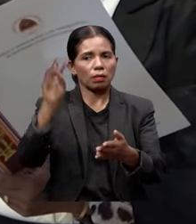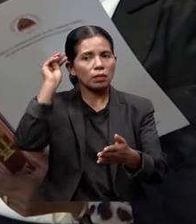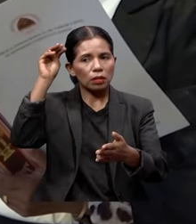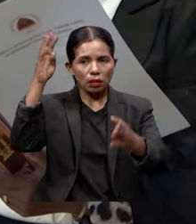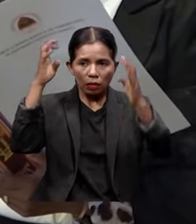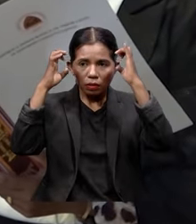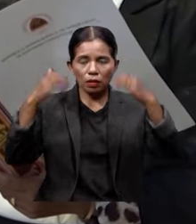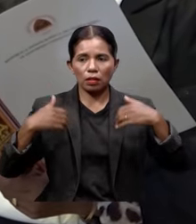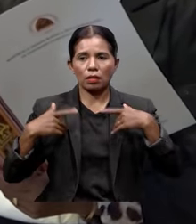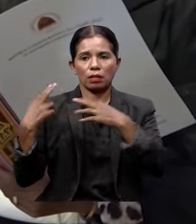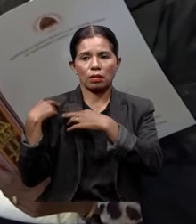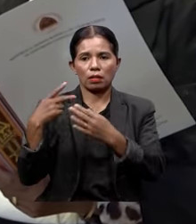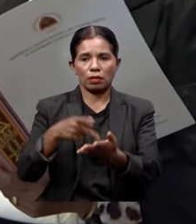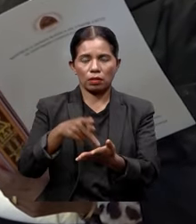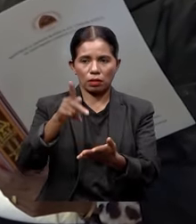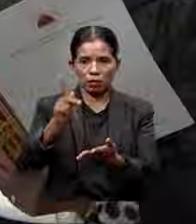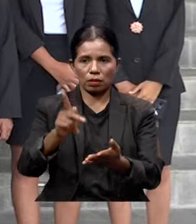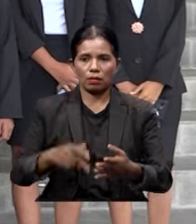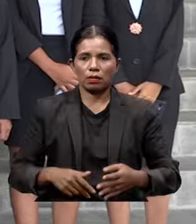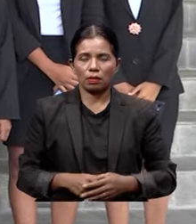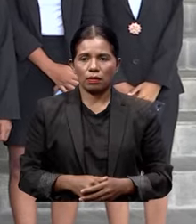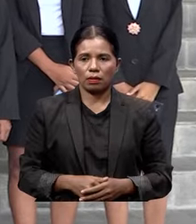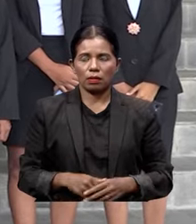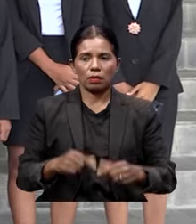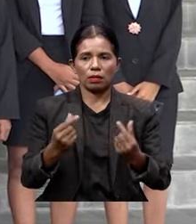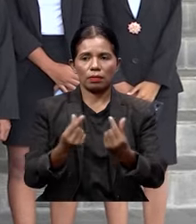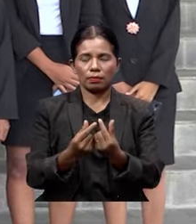Educação e dever atual pagamento retroativo. Equipa cobertura, GEMEN.